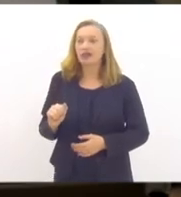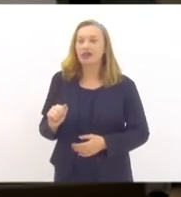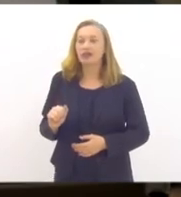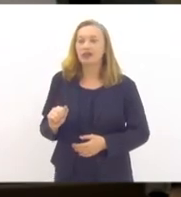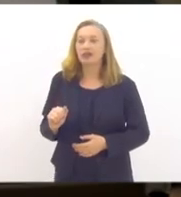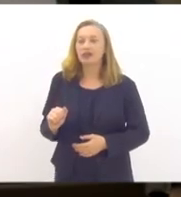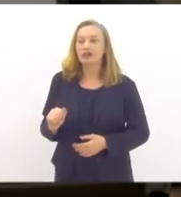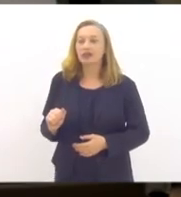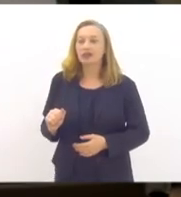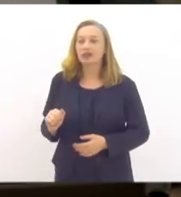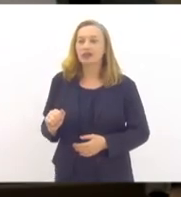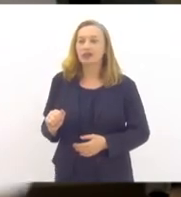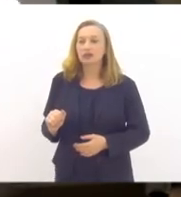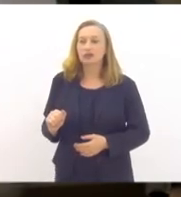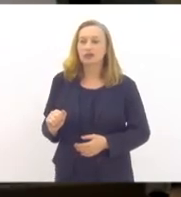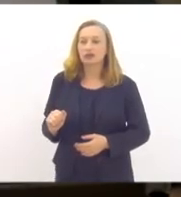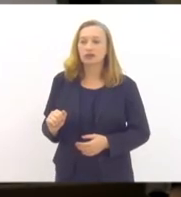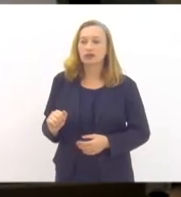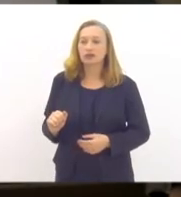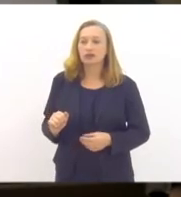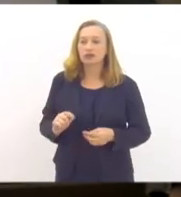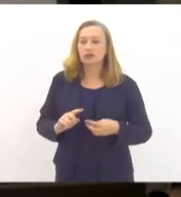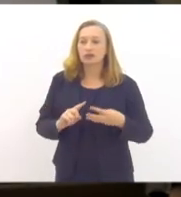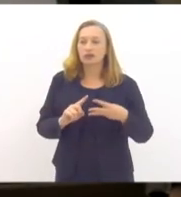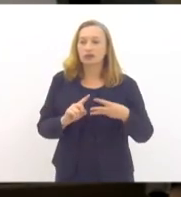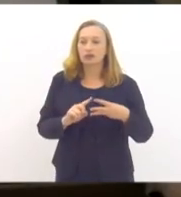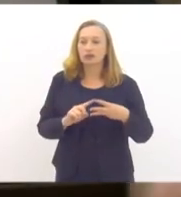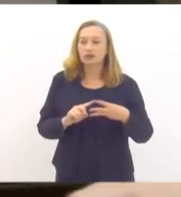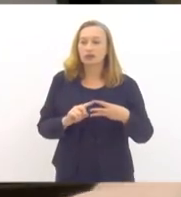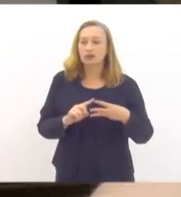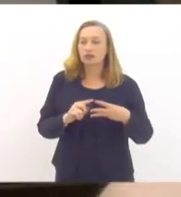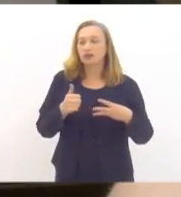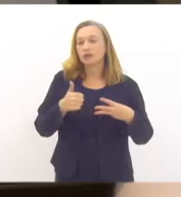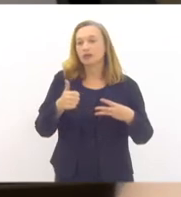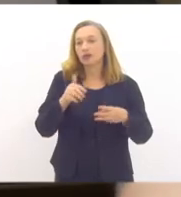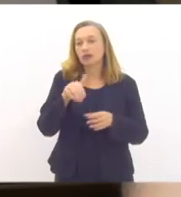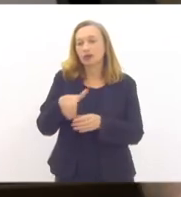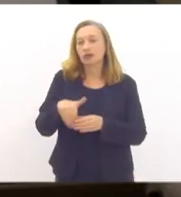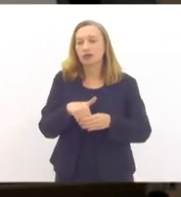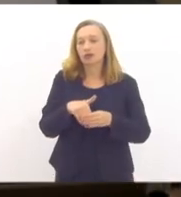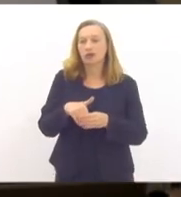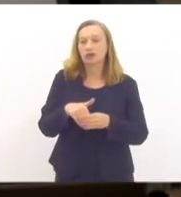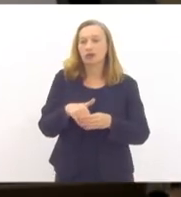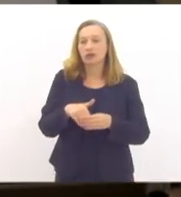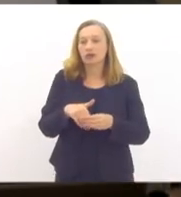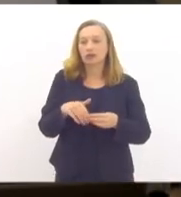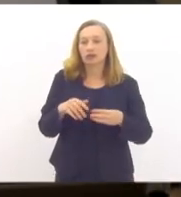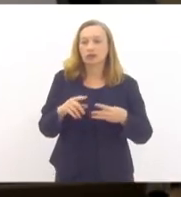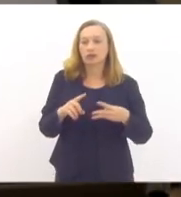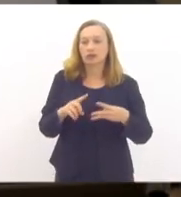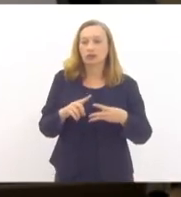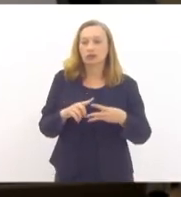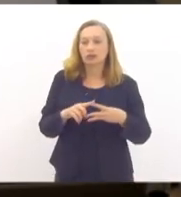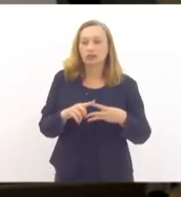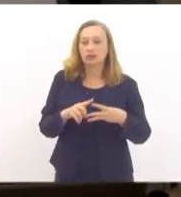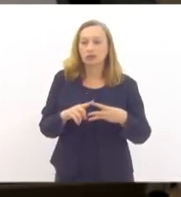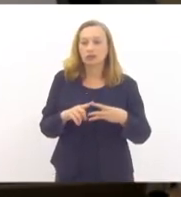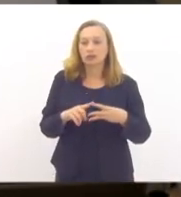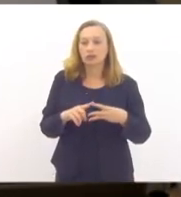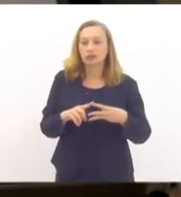Eu quero começar dando o meu voto, né, pela recondução